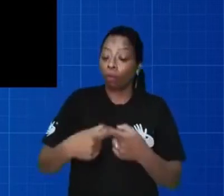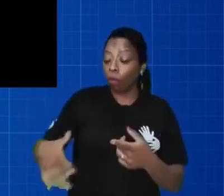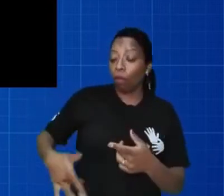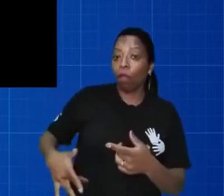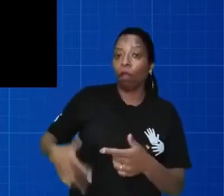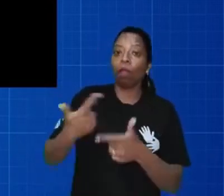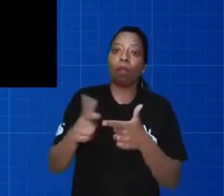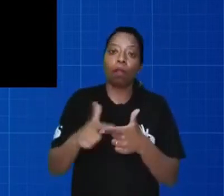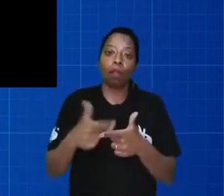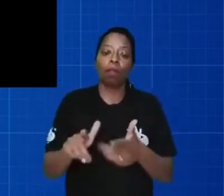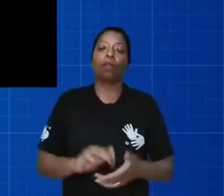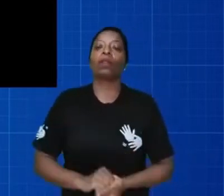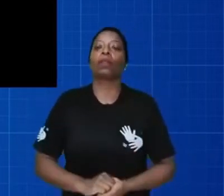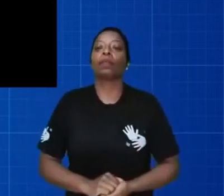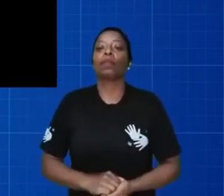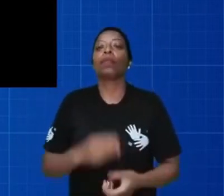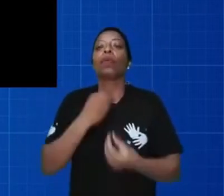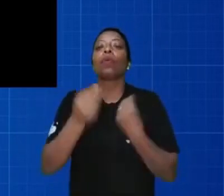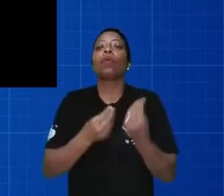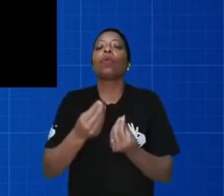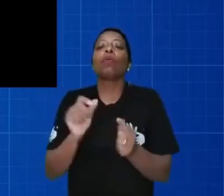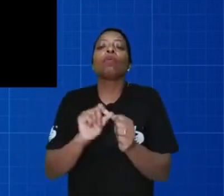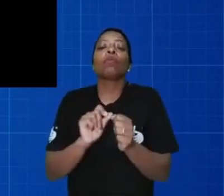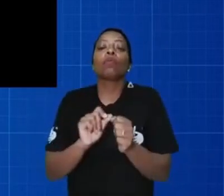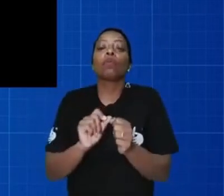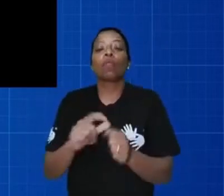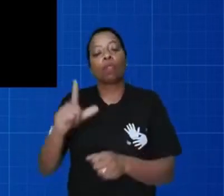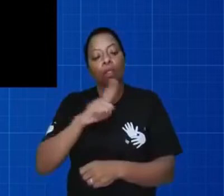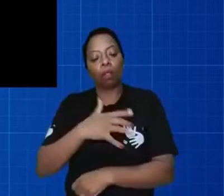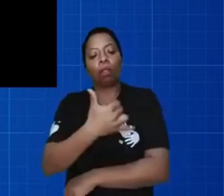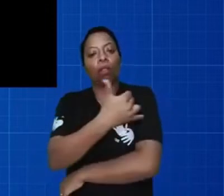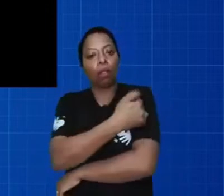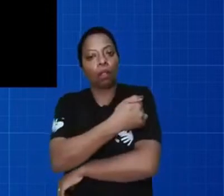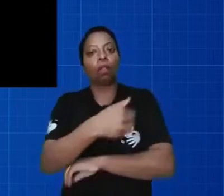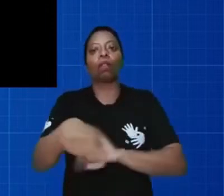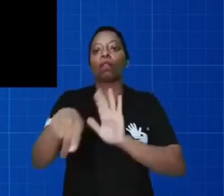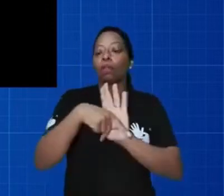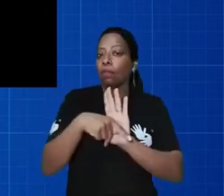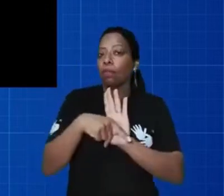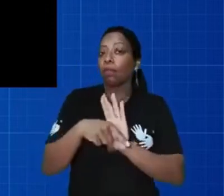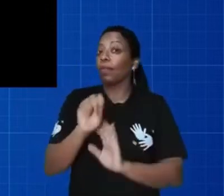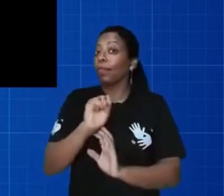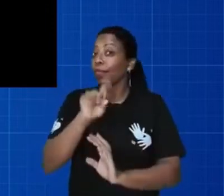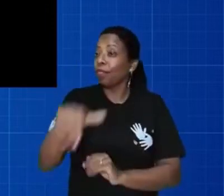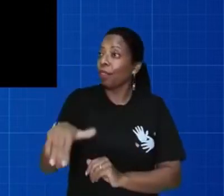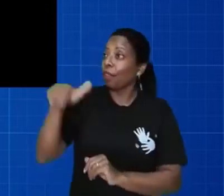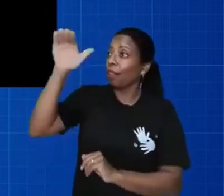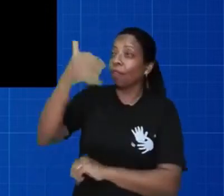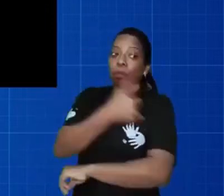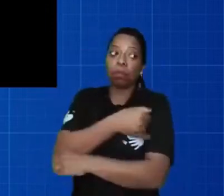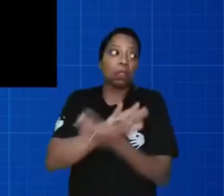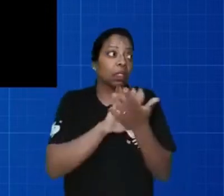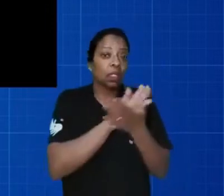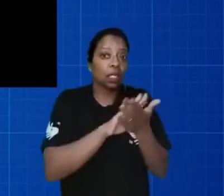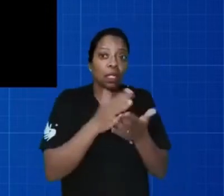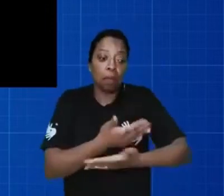também adultos que não tomaram na infância precisam ter 3 doses. Então, precisa avaliar a carteirinha de vacinação.